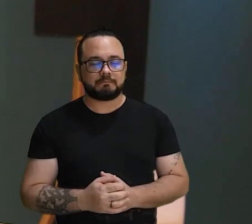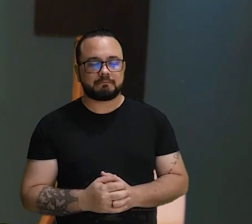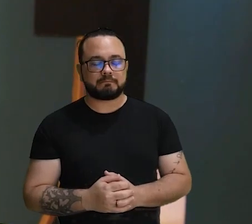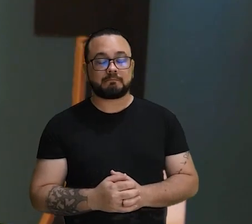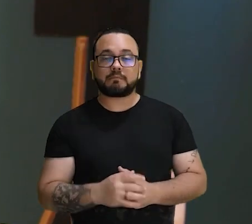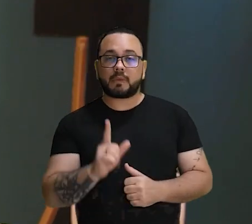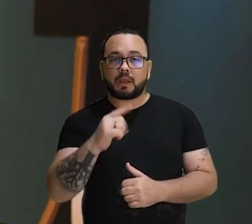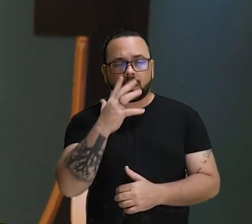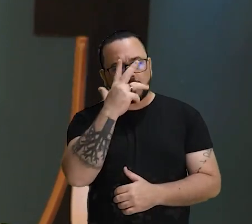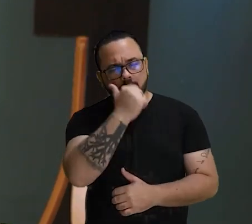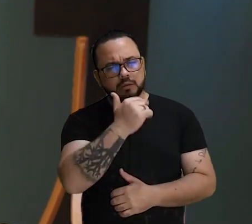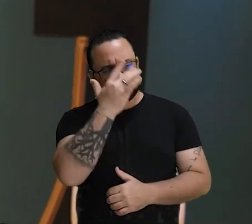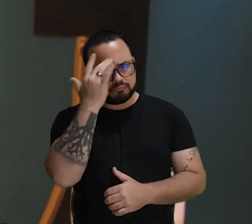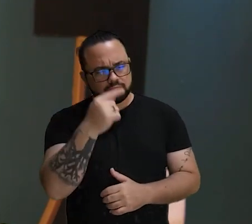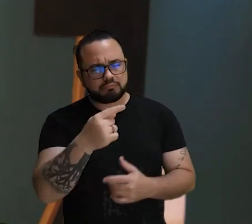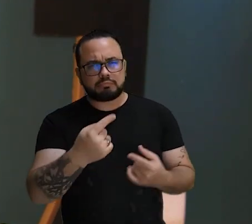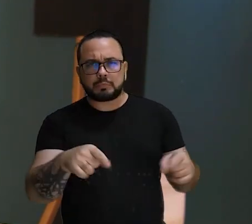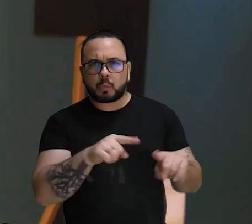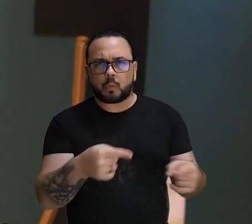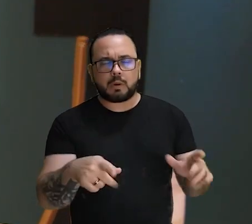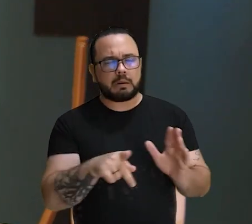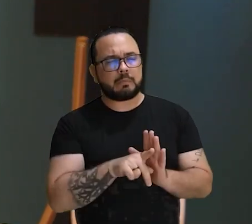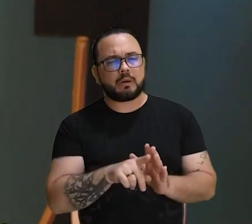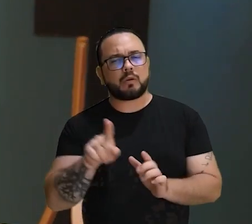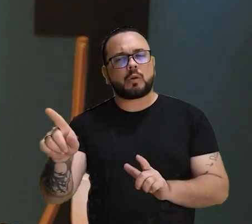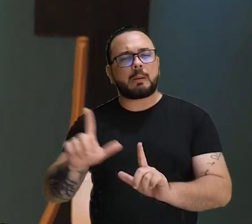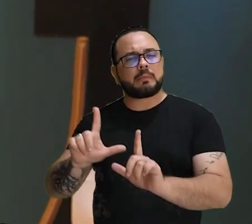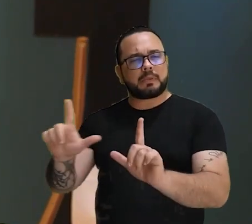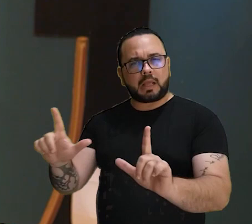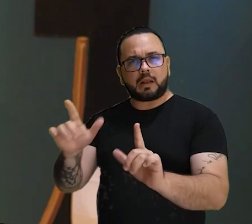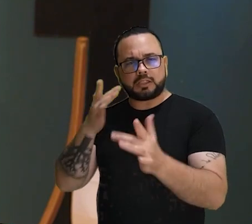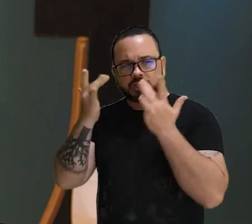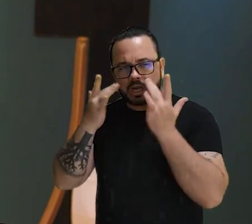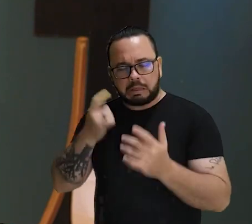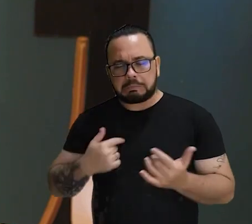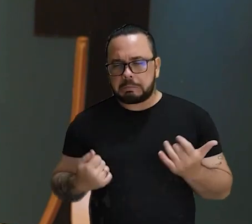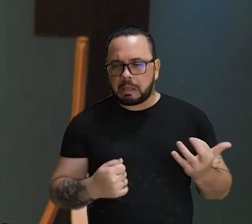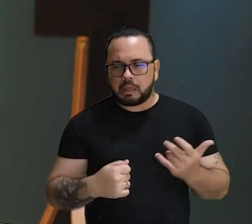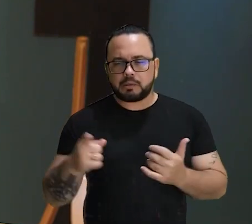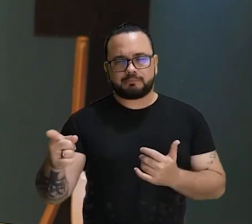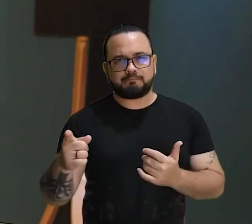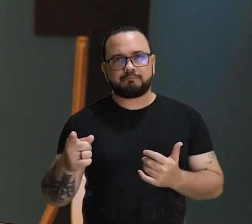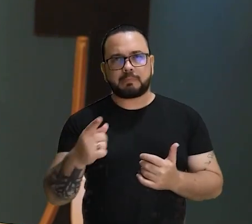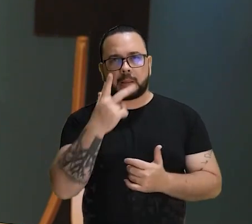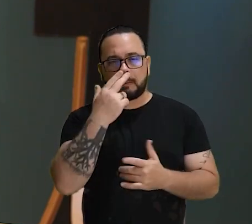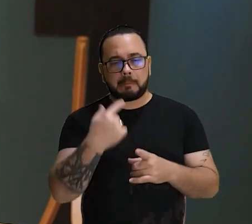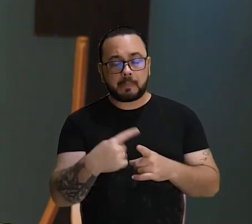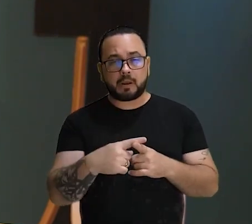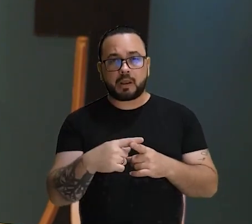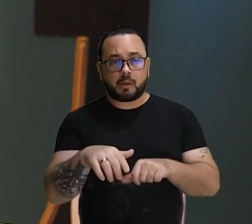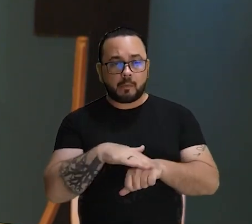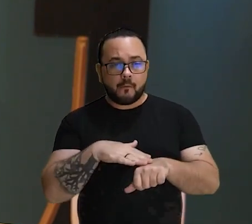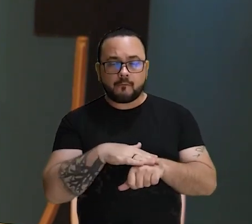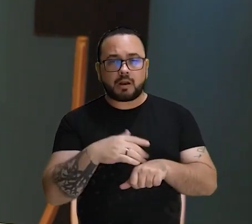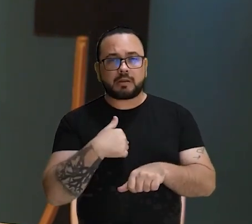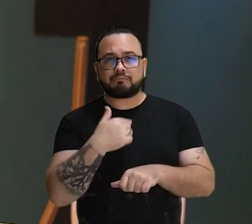Não, é muito bonita a relação do músico que toca para a cena, assim, né? Como eu comecei disso, é porque é uma relação dialógica, né? De um